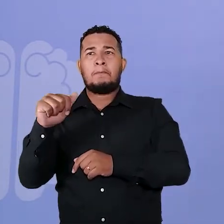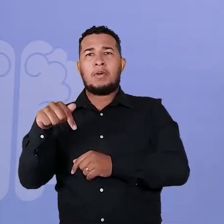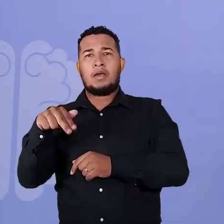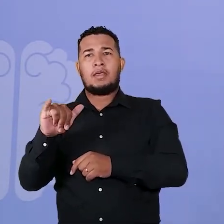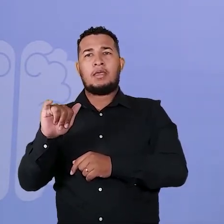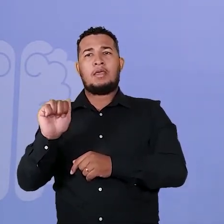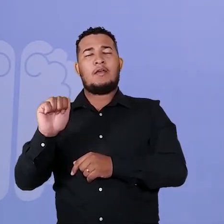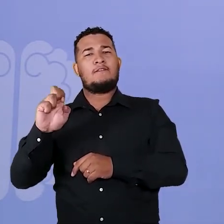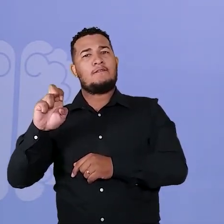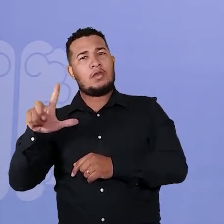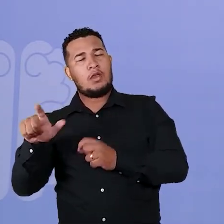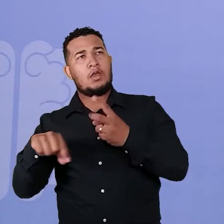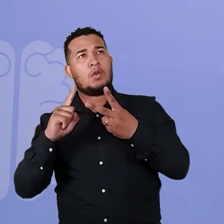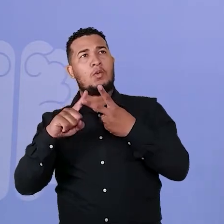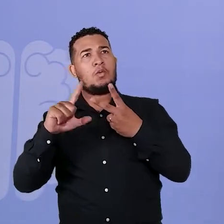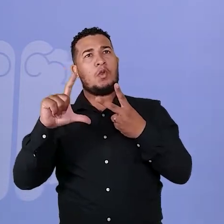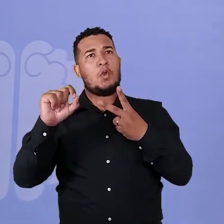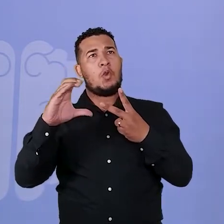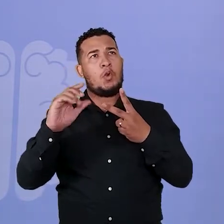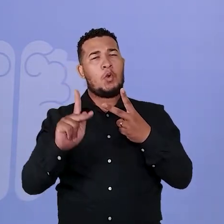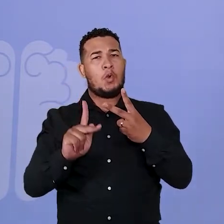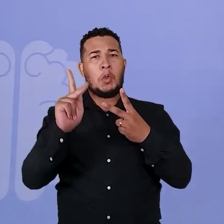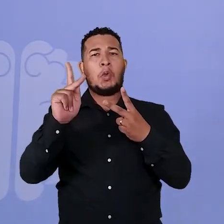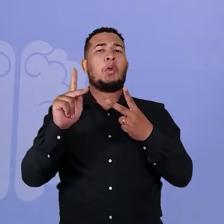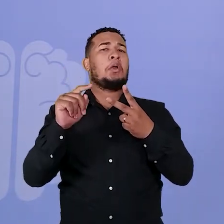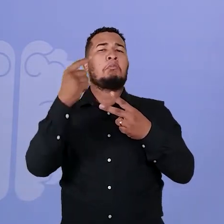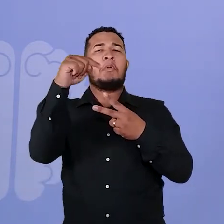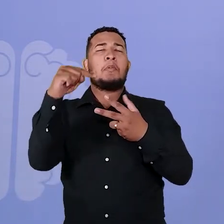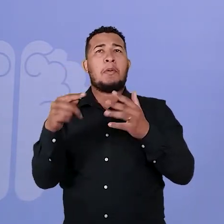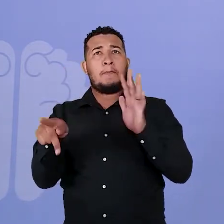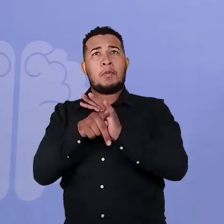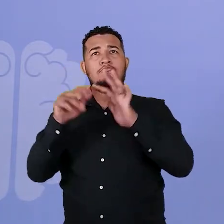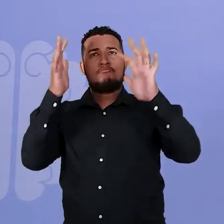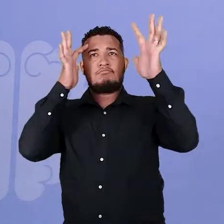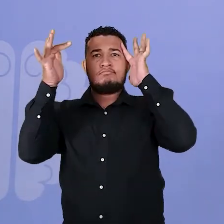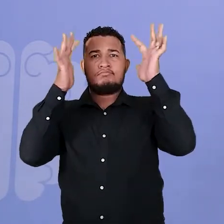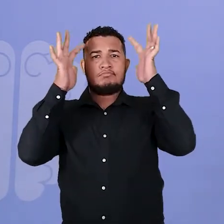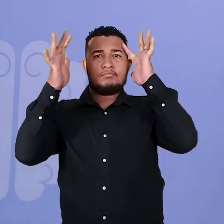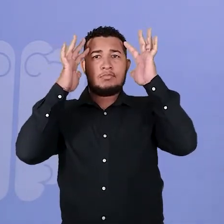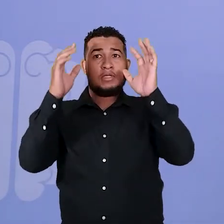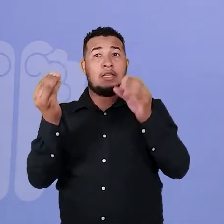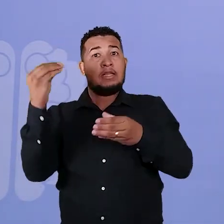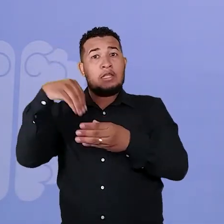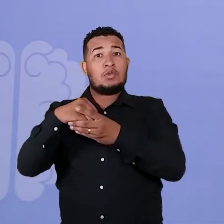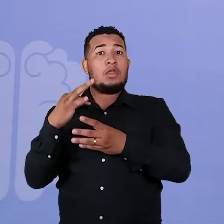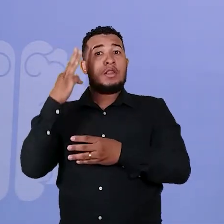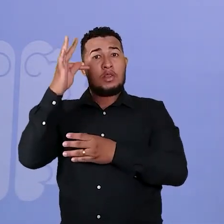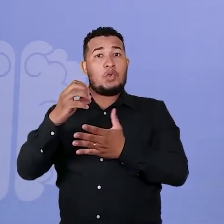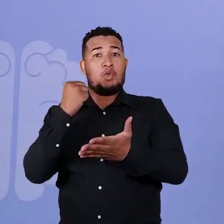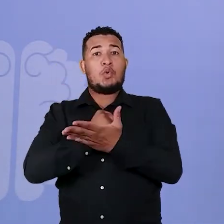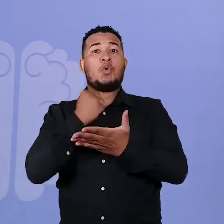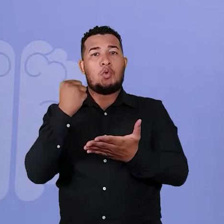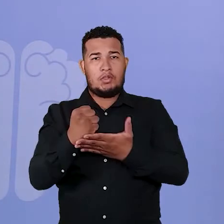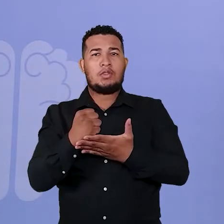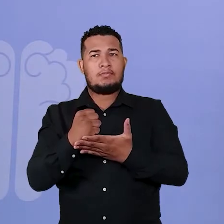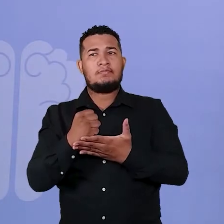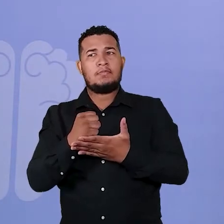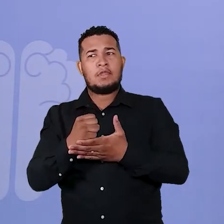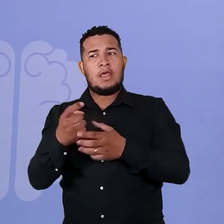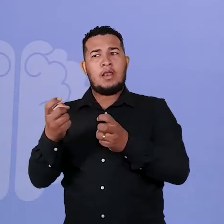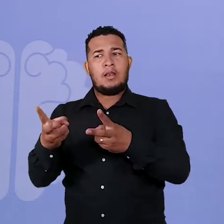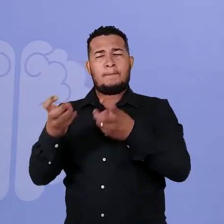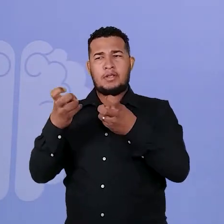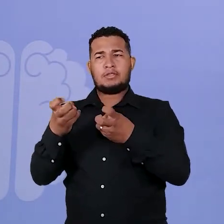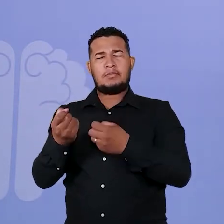estudando Thomas Hobbes, estudando John Locke, que são os grandes pensadores por trás da teoria do contrato